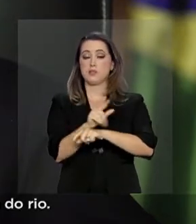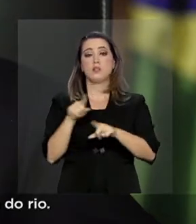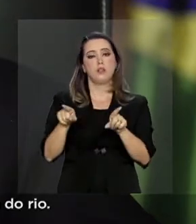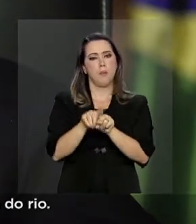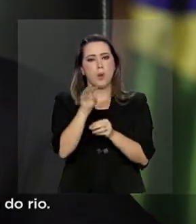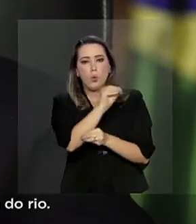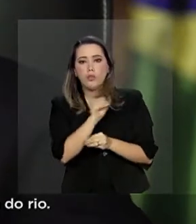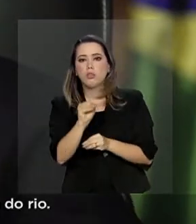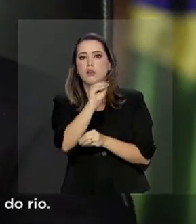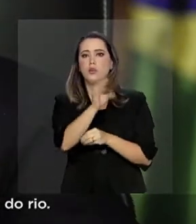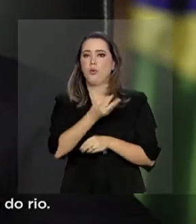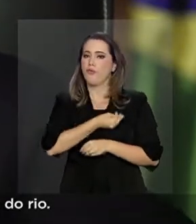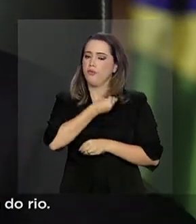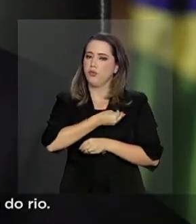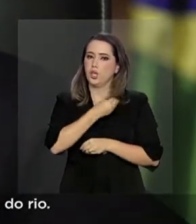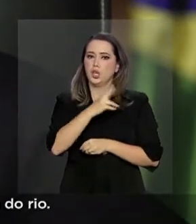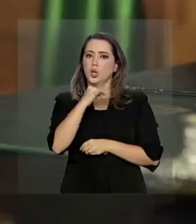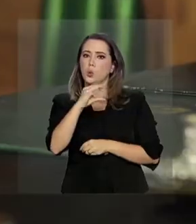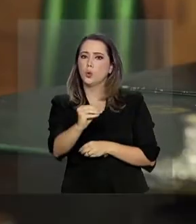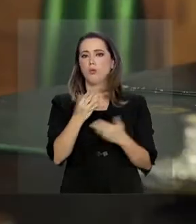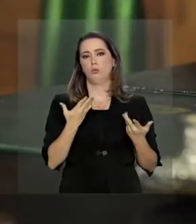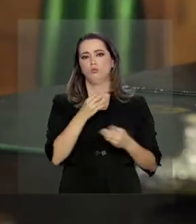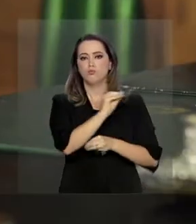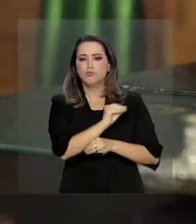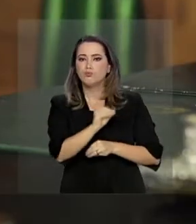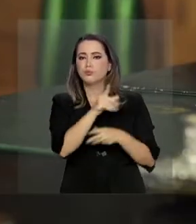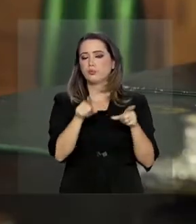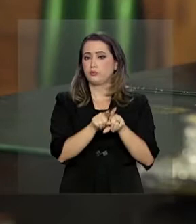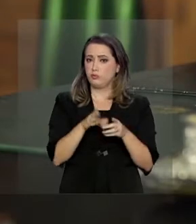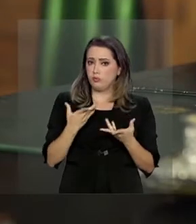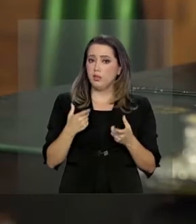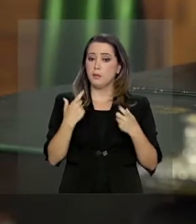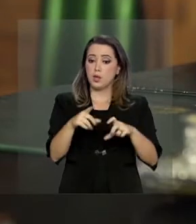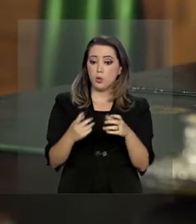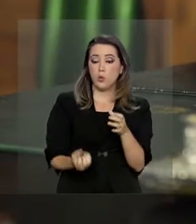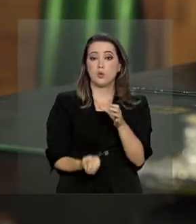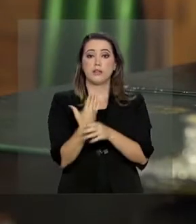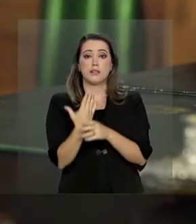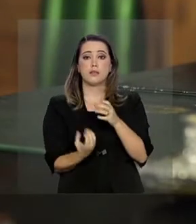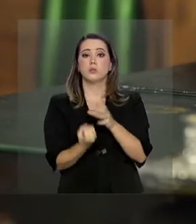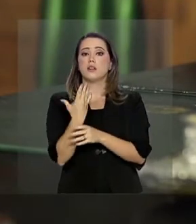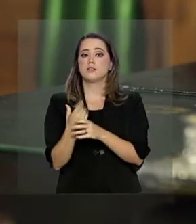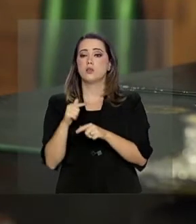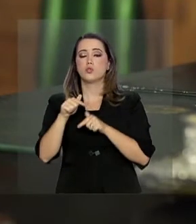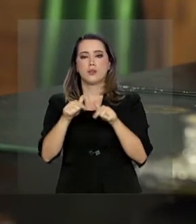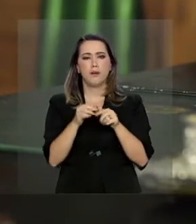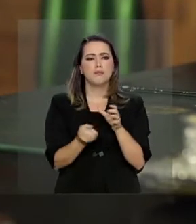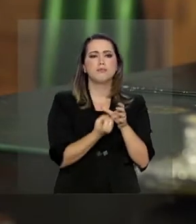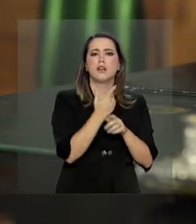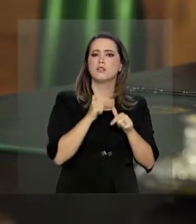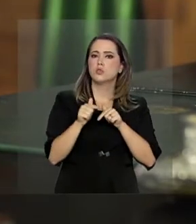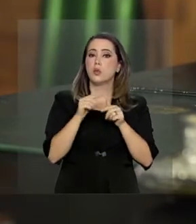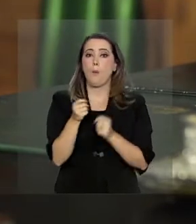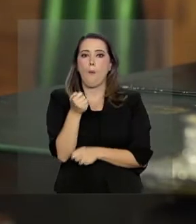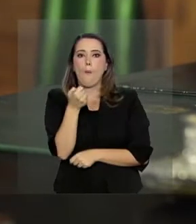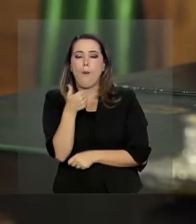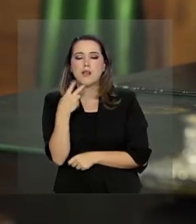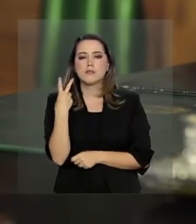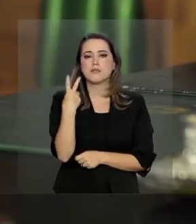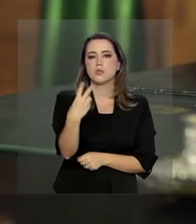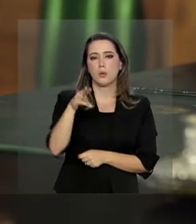revitalização para garantir a vida do rio os postos de trabalho estão ressurgindo são quase 2 milhões